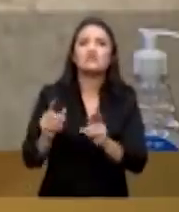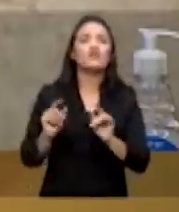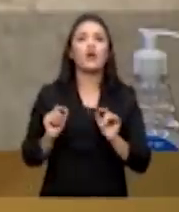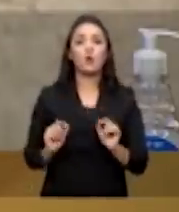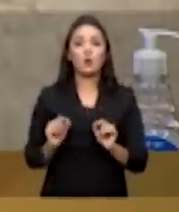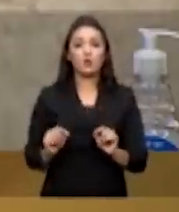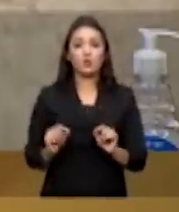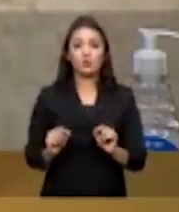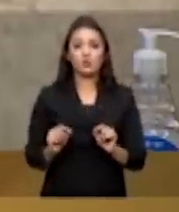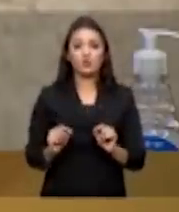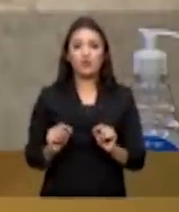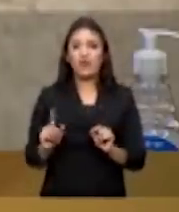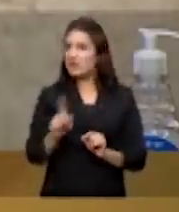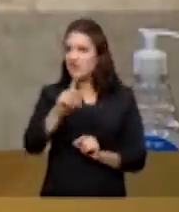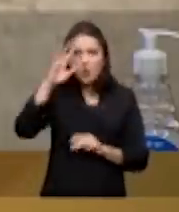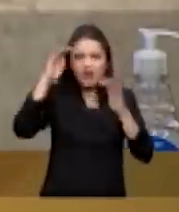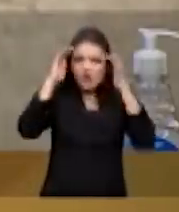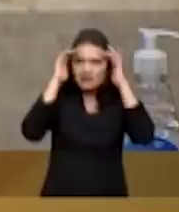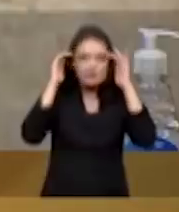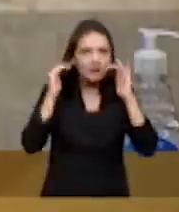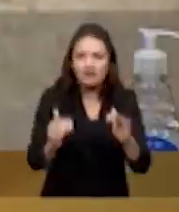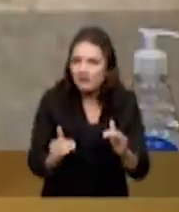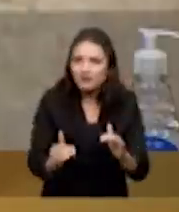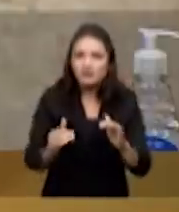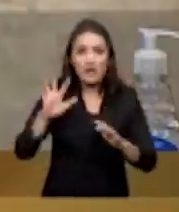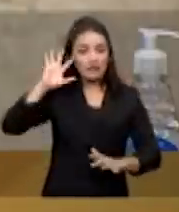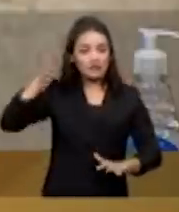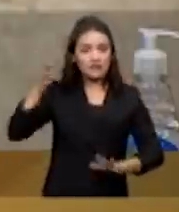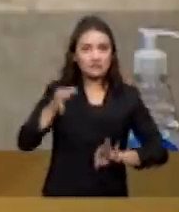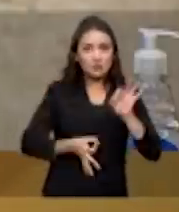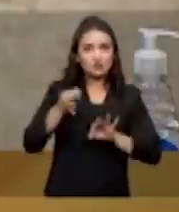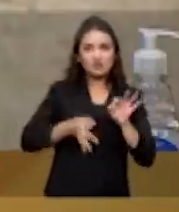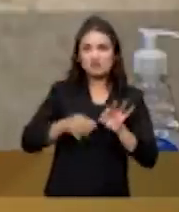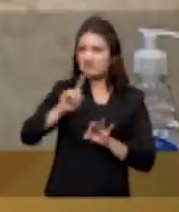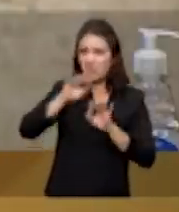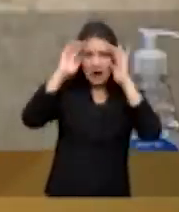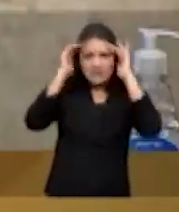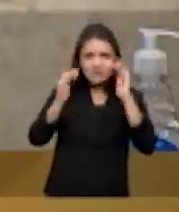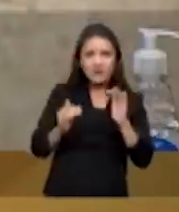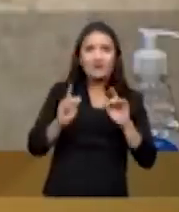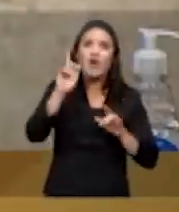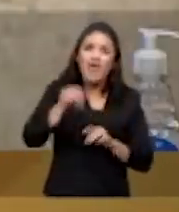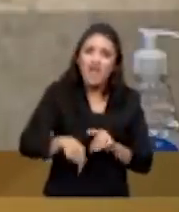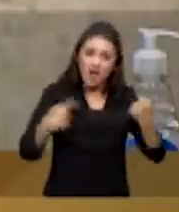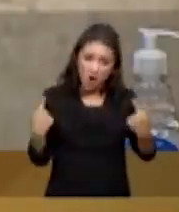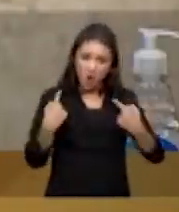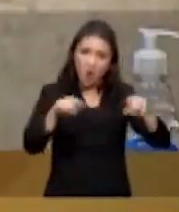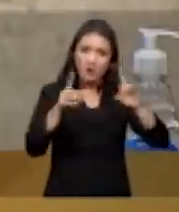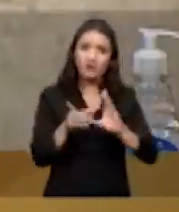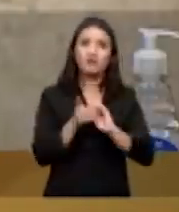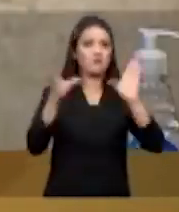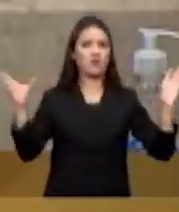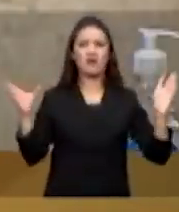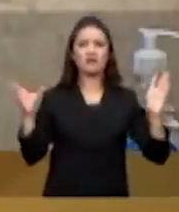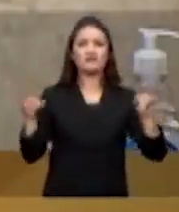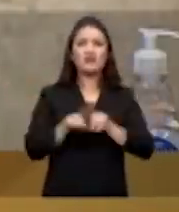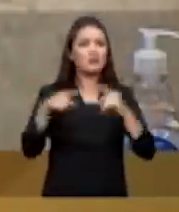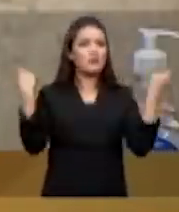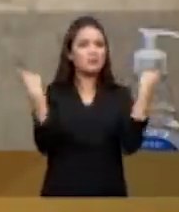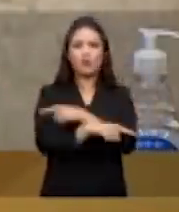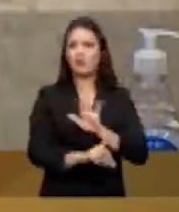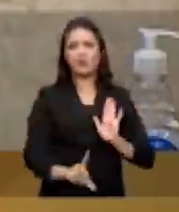descumprimento de decisões judiciais, são práticas antidemocráticas e ilícitas,